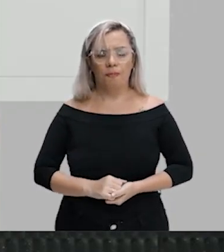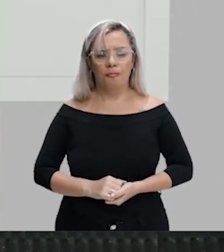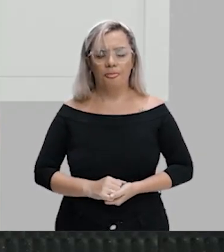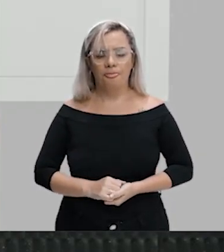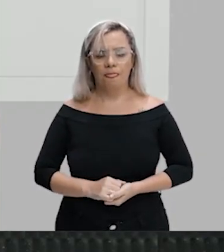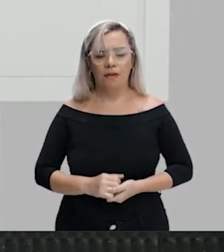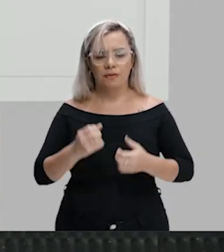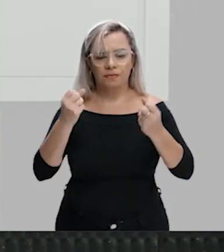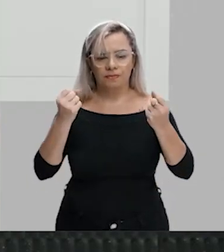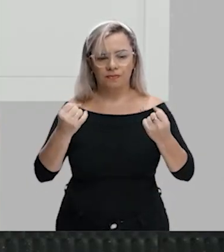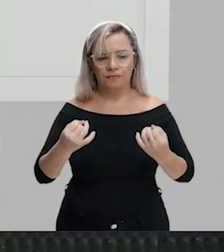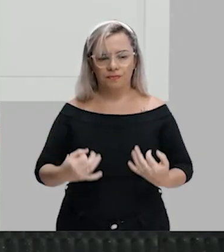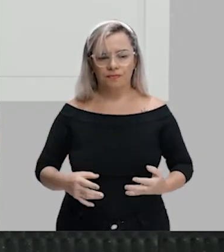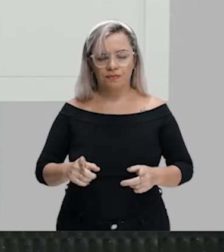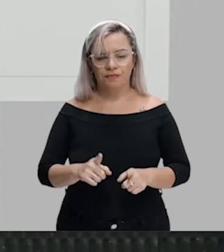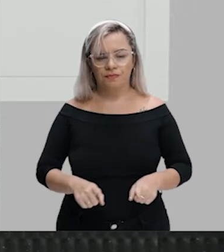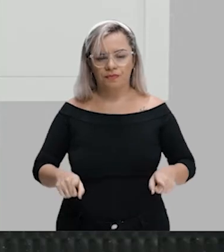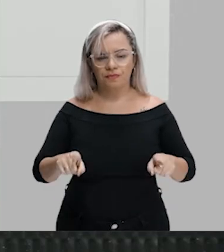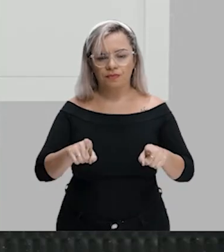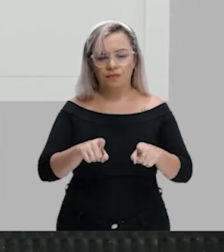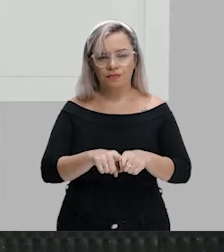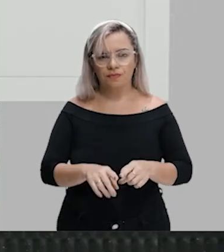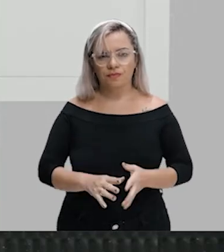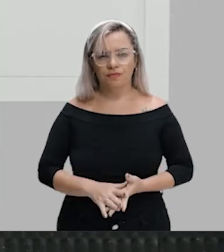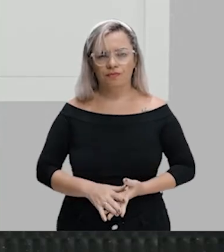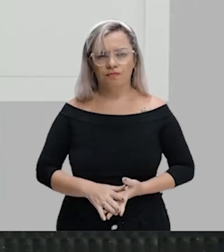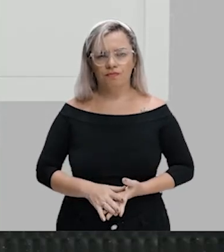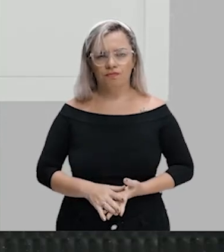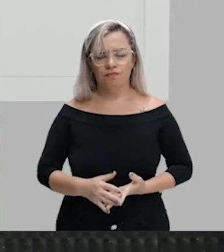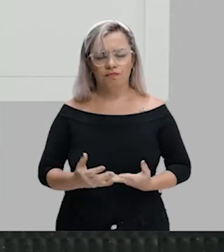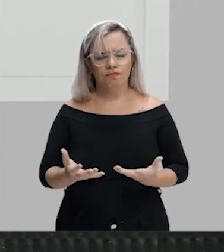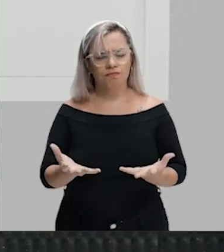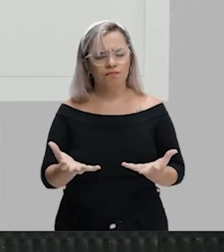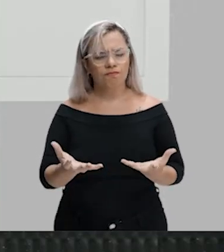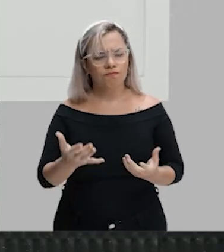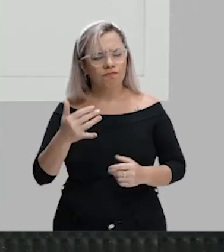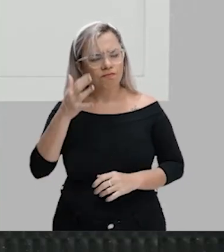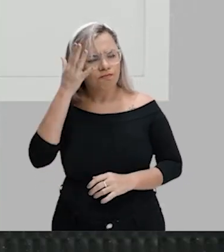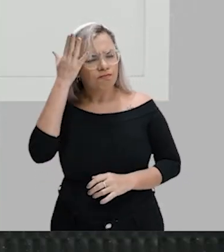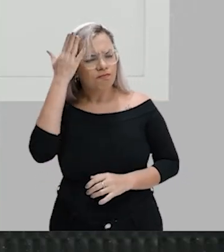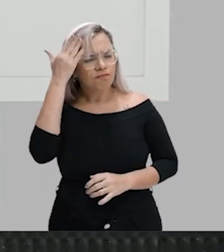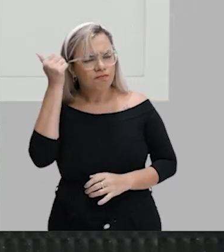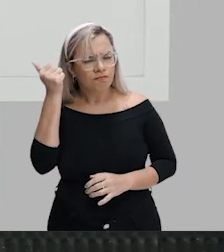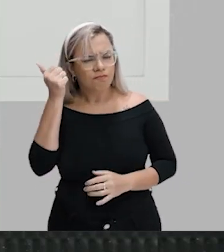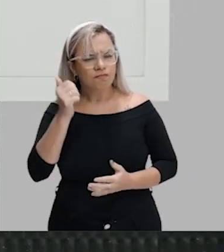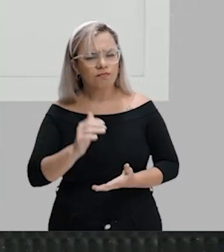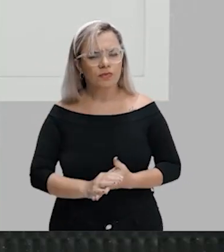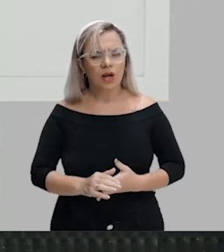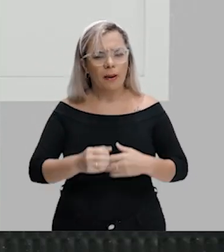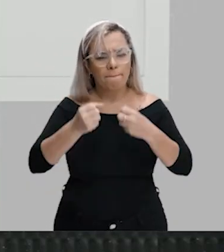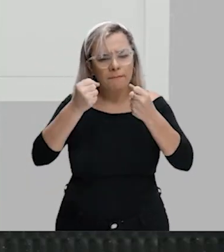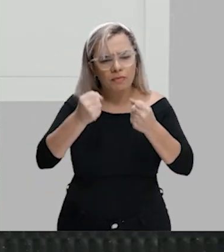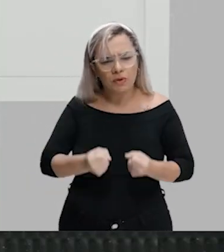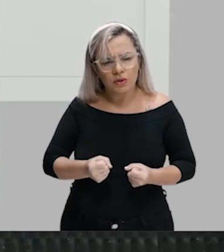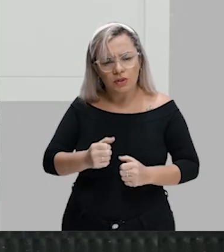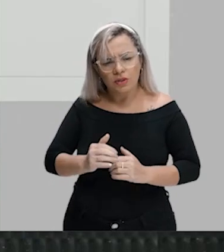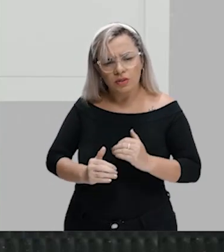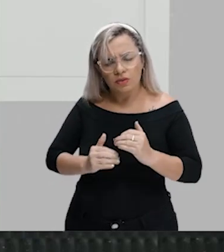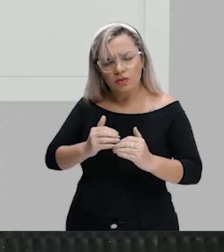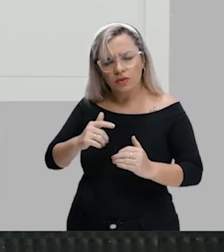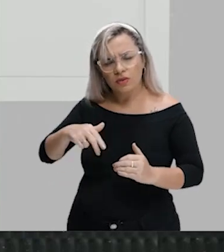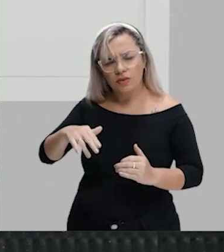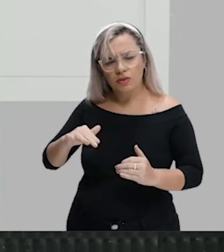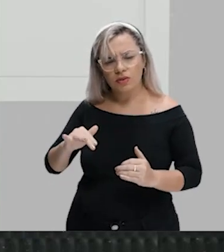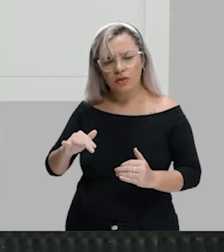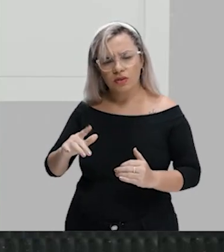diz o seguinte, também, ele quer saber qual é a potência desenvolvida em kilowatts. E ele diz que a máquina executa